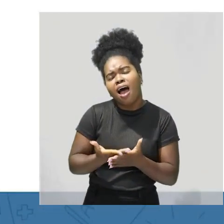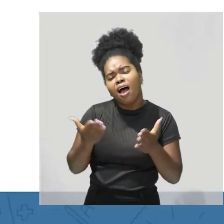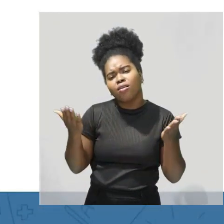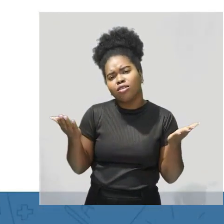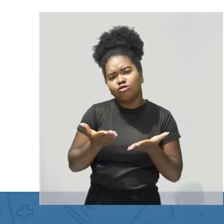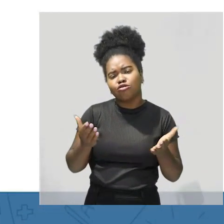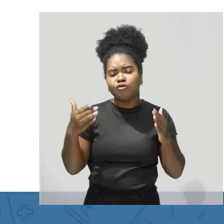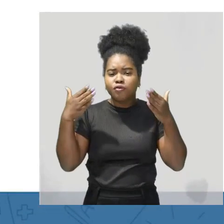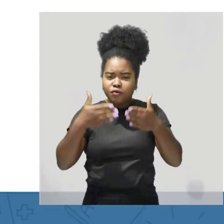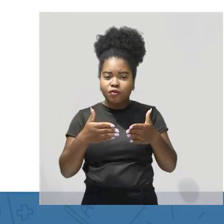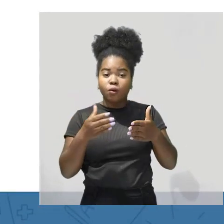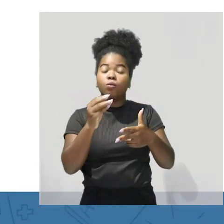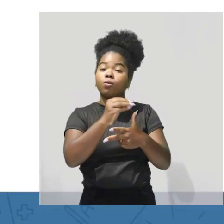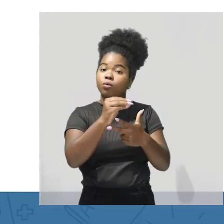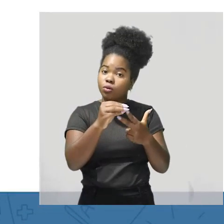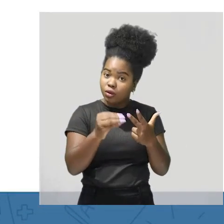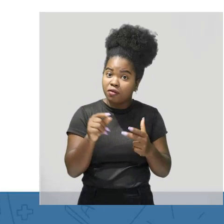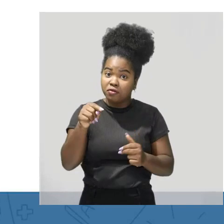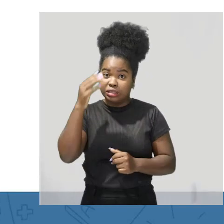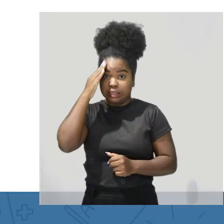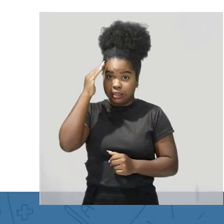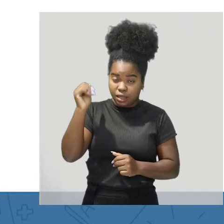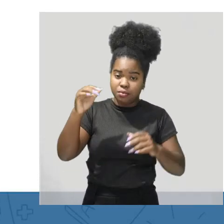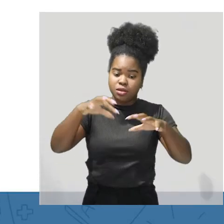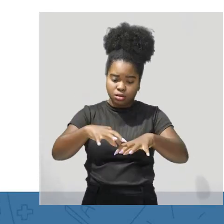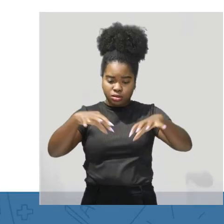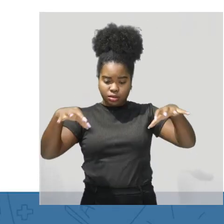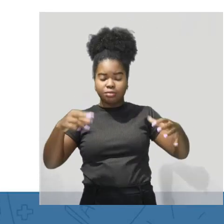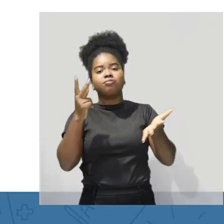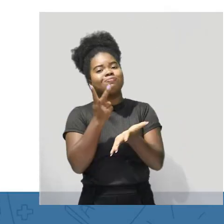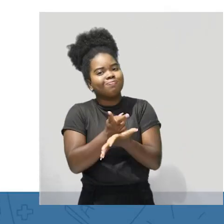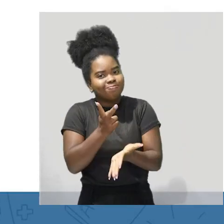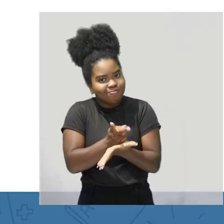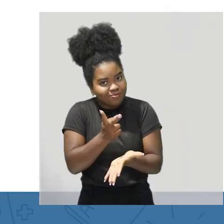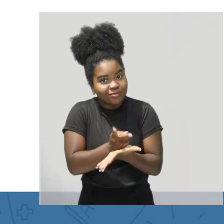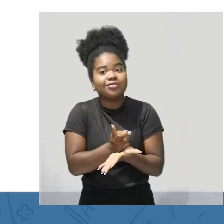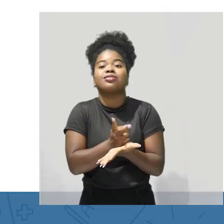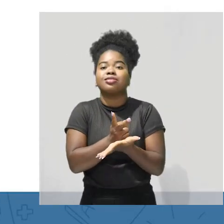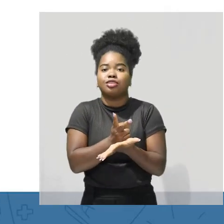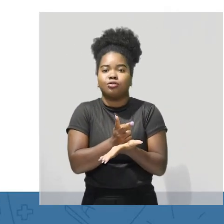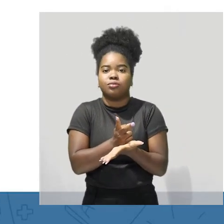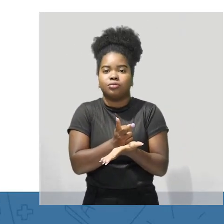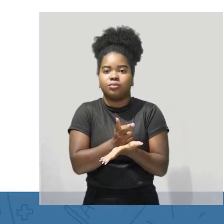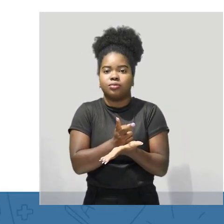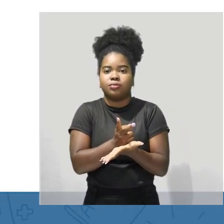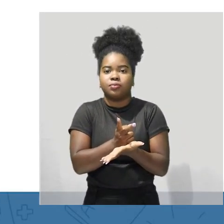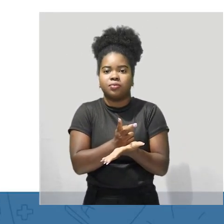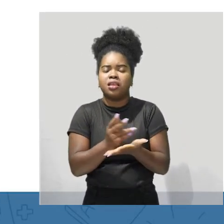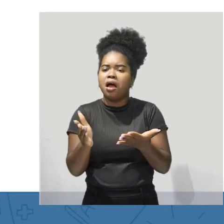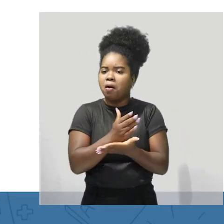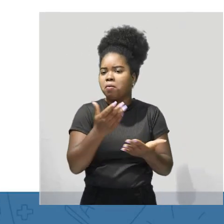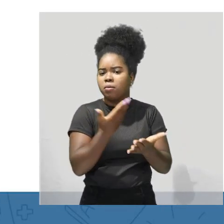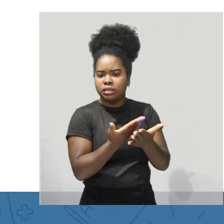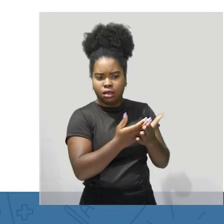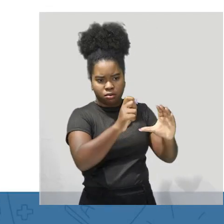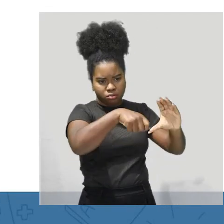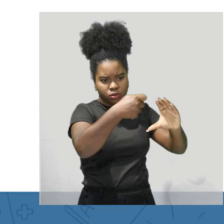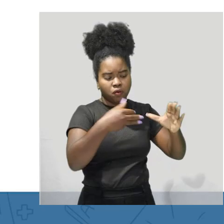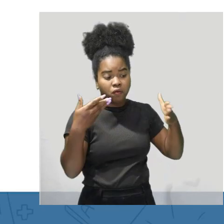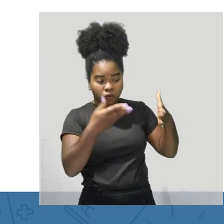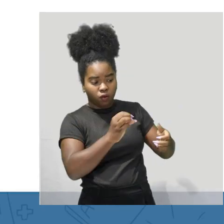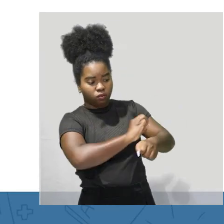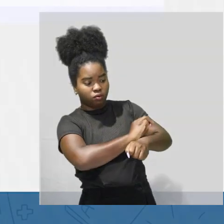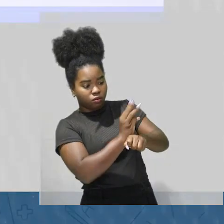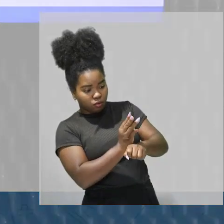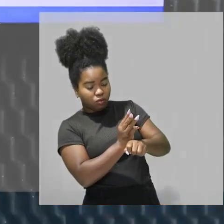é voltada para o Enem. Vocês sabem que nós iremos sempre fazer essa diferenciação. Algumas aulas estarão com foco para o